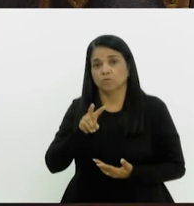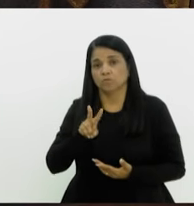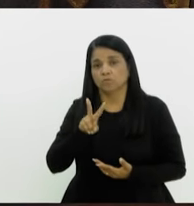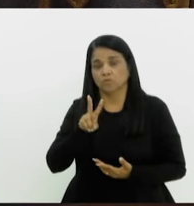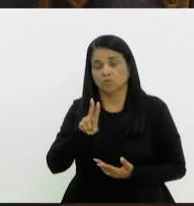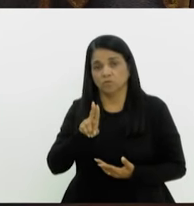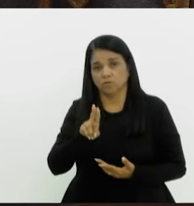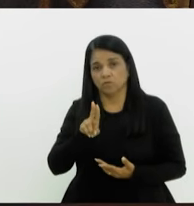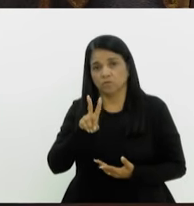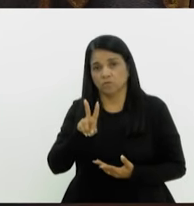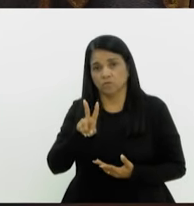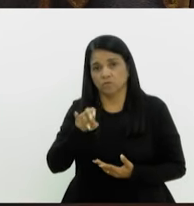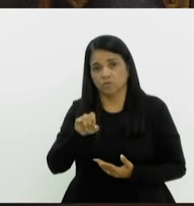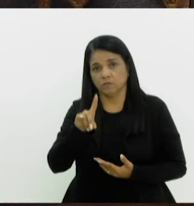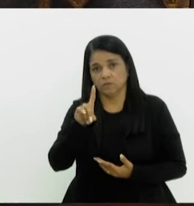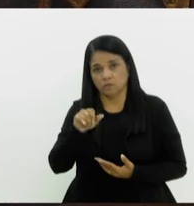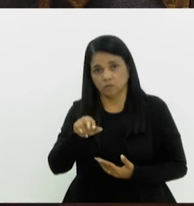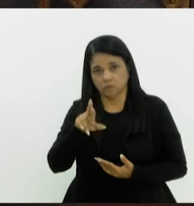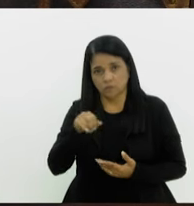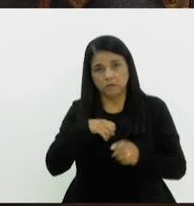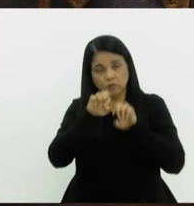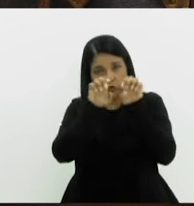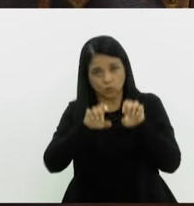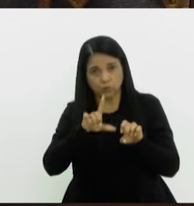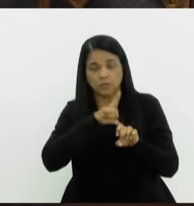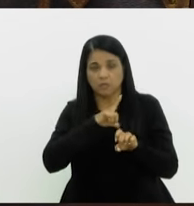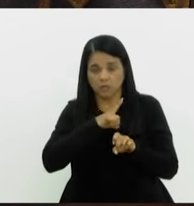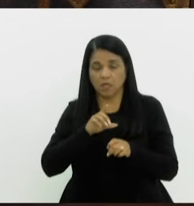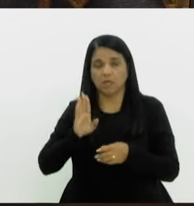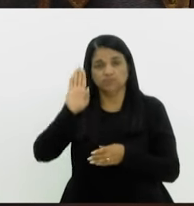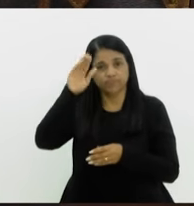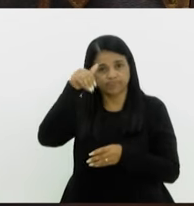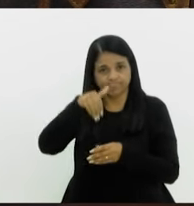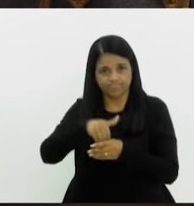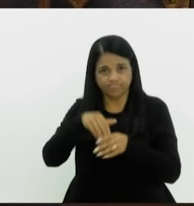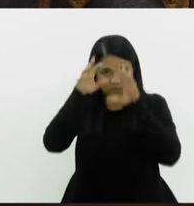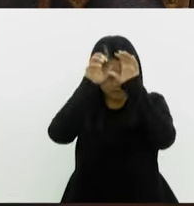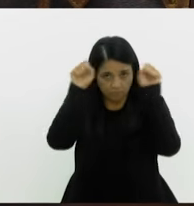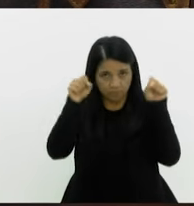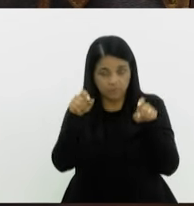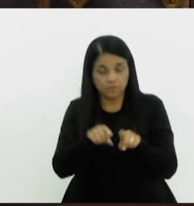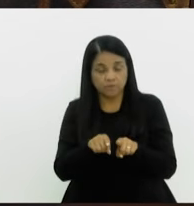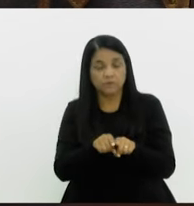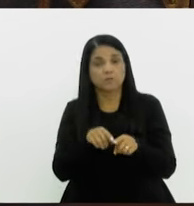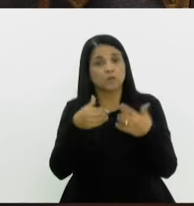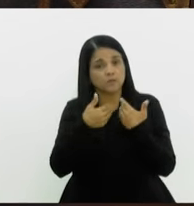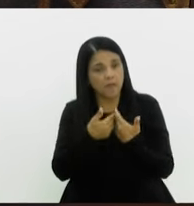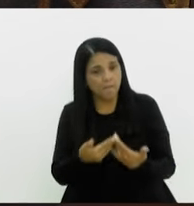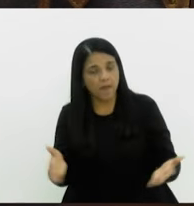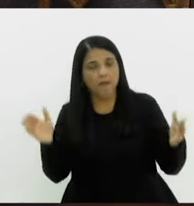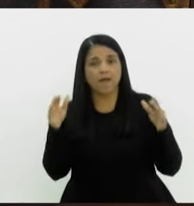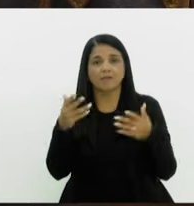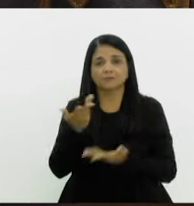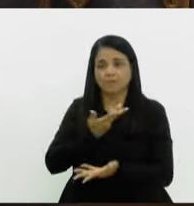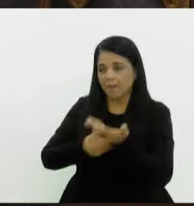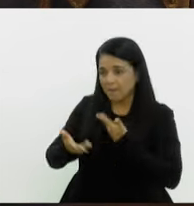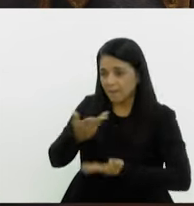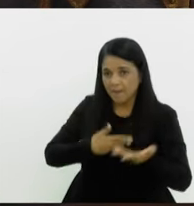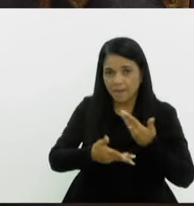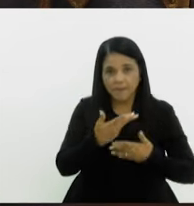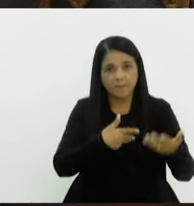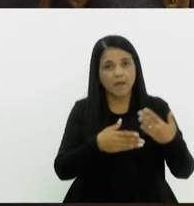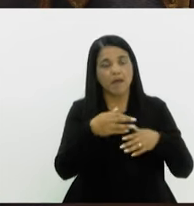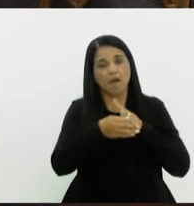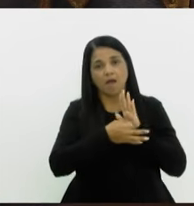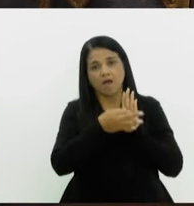estruturada no Tribunal de Justiça no Tribunal Regional Eleitoral aqui no Rio Eh estamos abertos disponíveis para o que